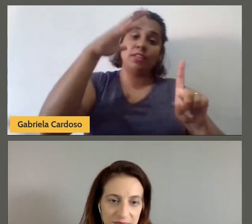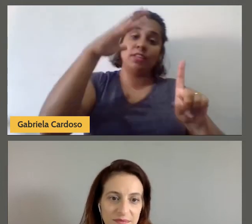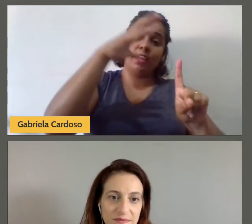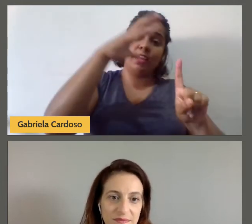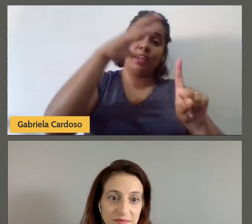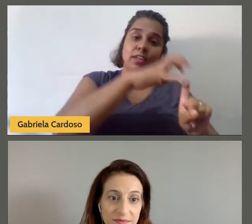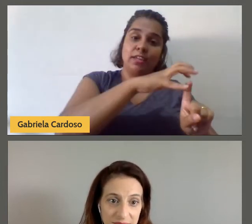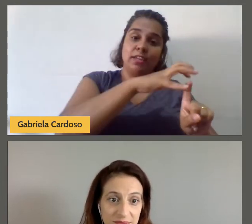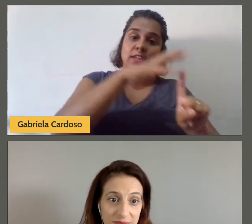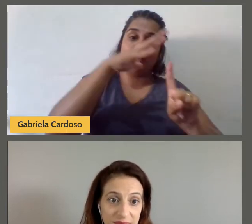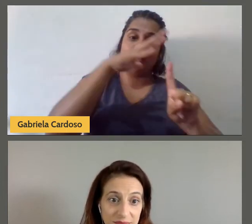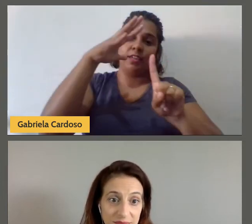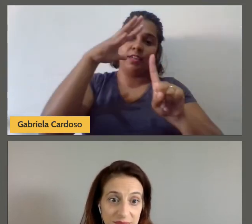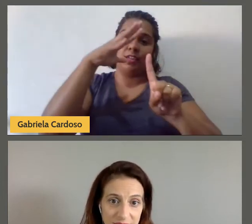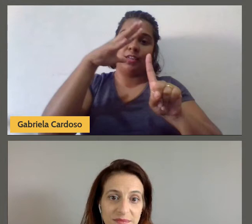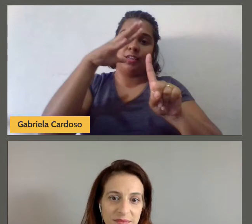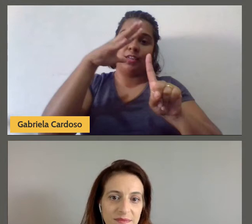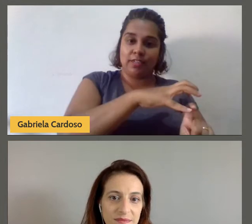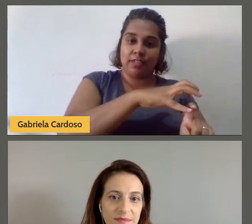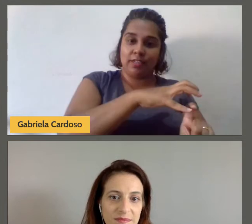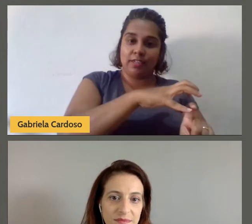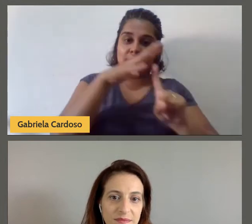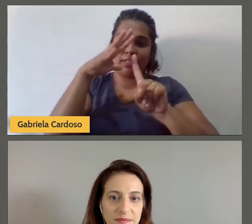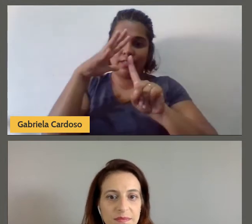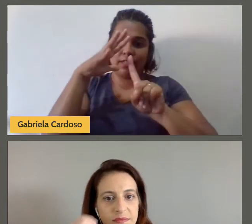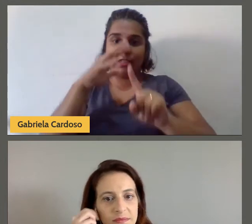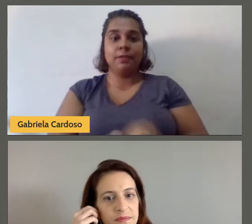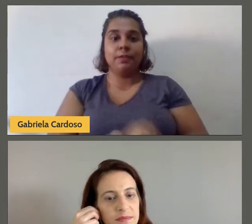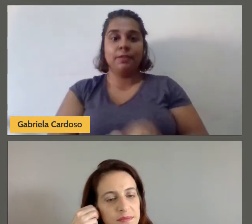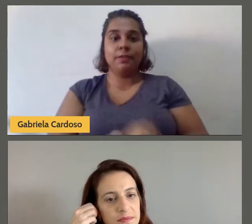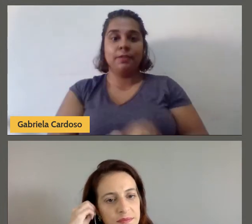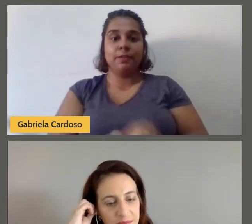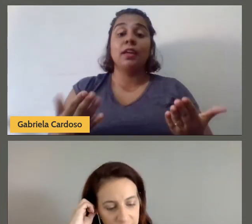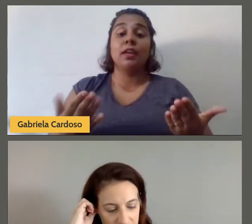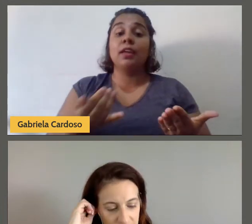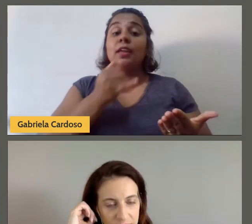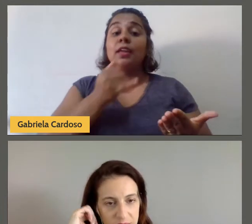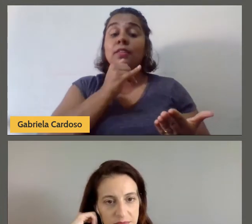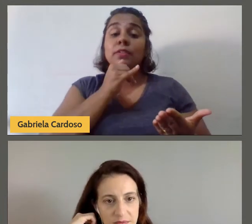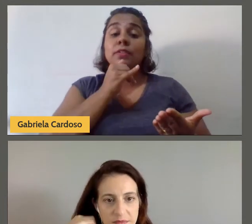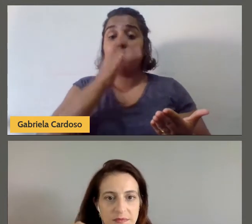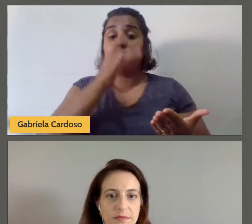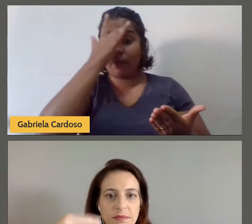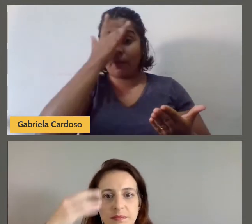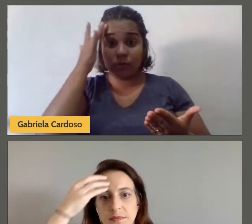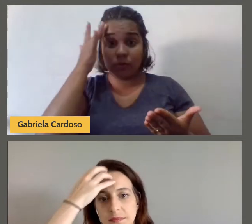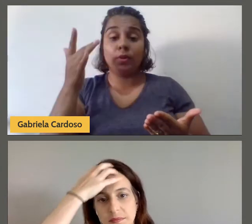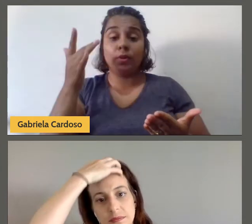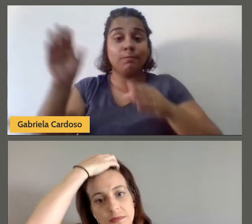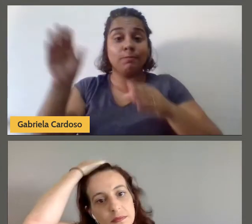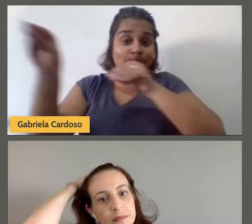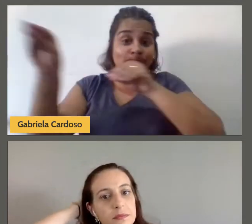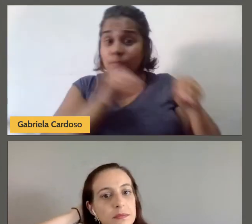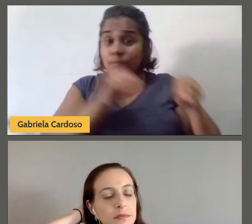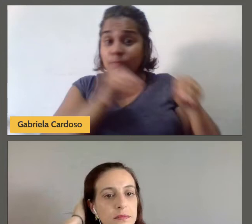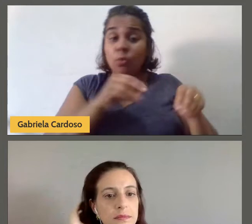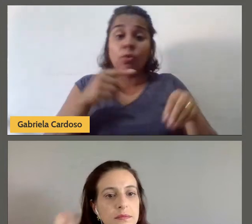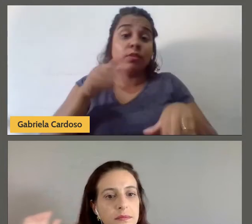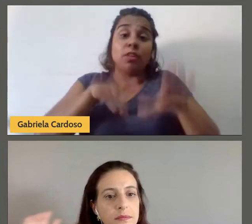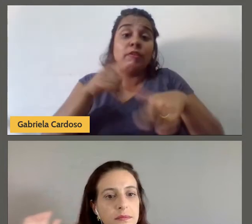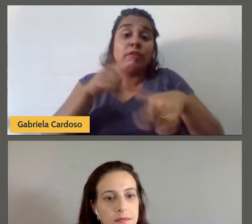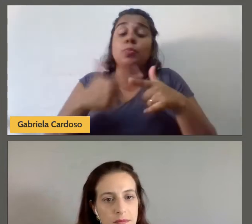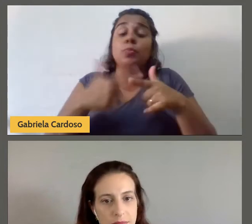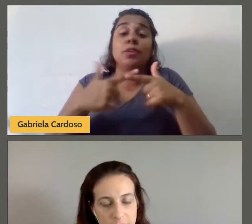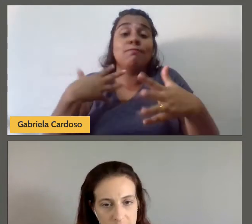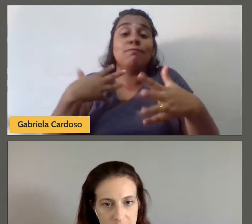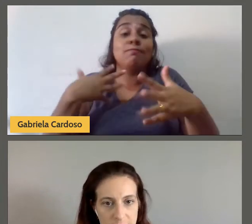às pessoas que acabaram migrando, né, e principalmente aos refugiados que migram por uma situação de necessidade, porque é essa questão, né, de